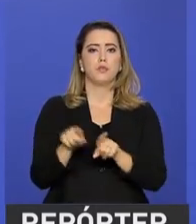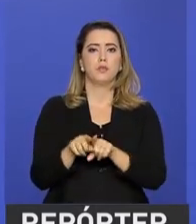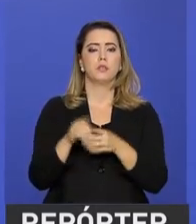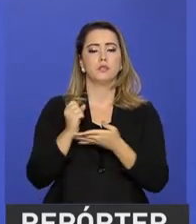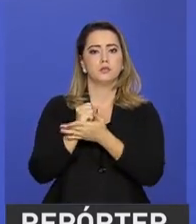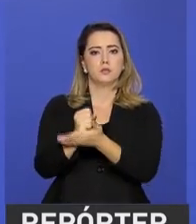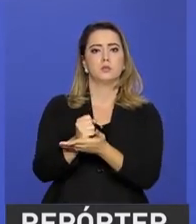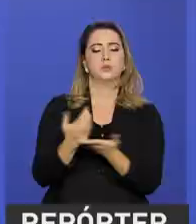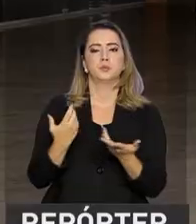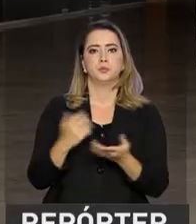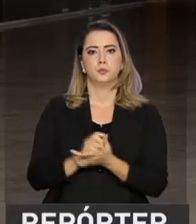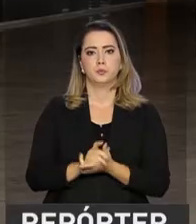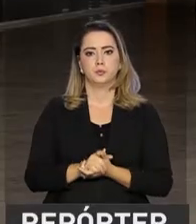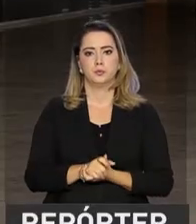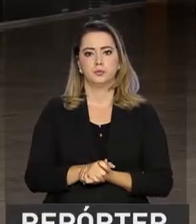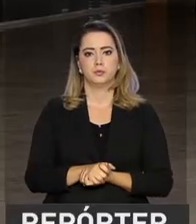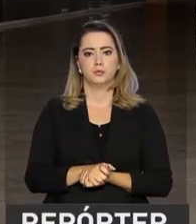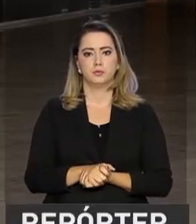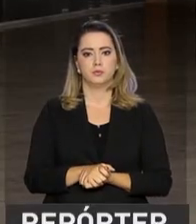disponíveis